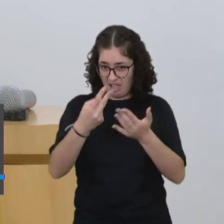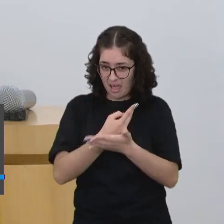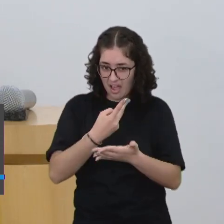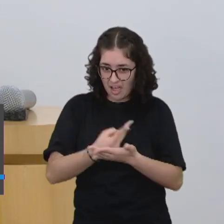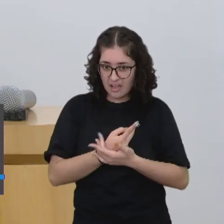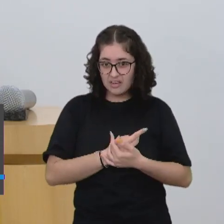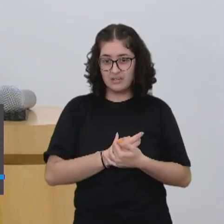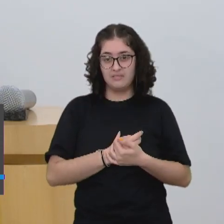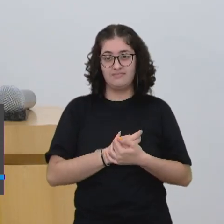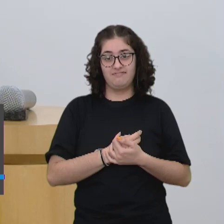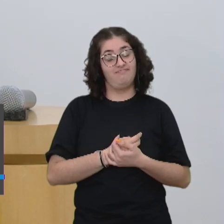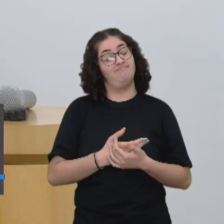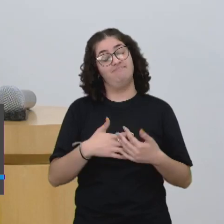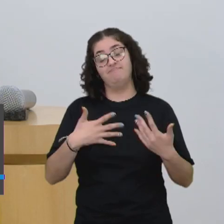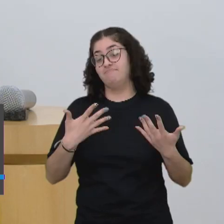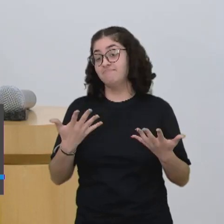errado,